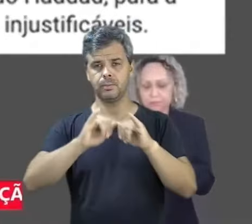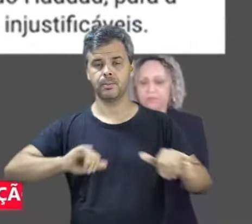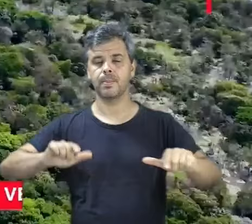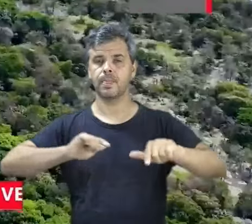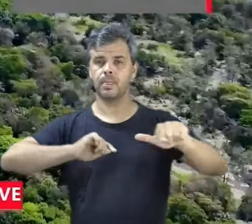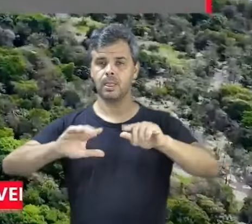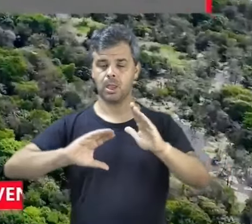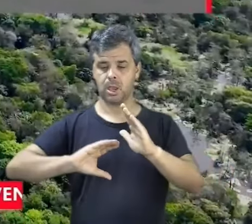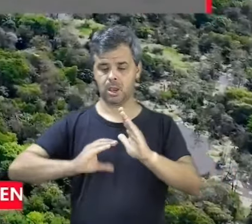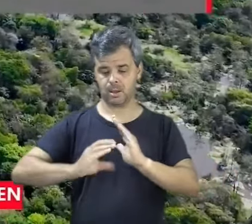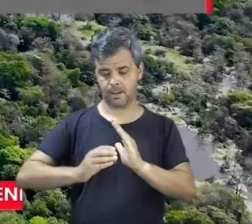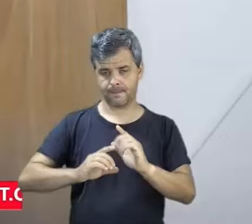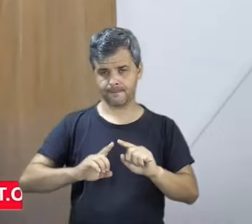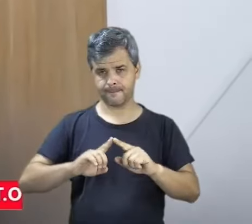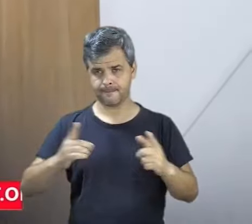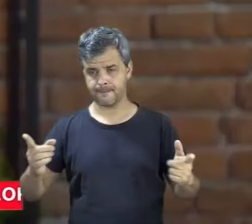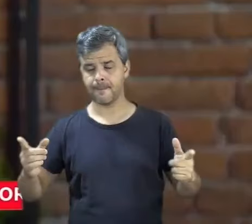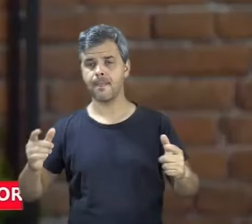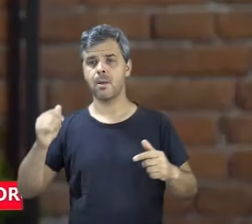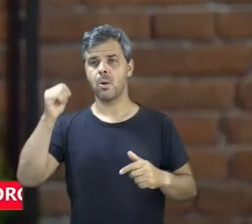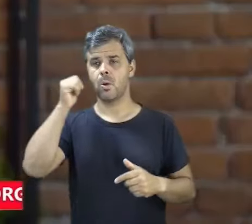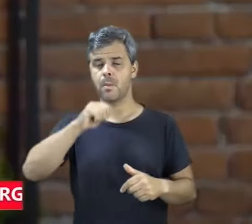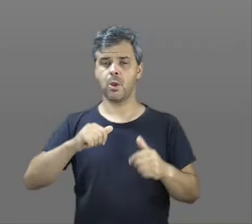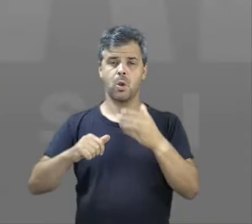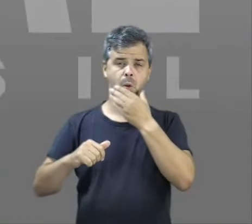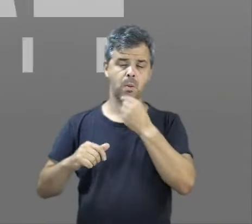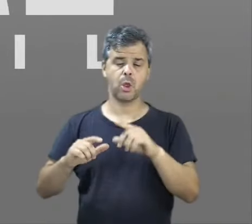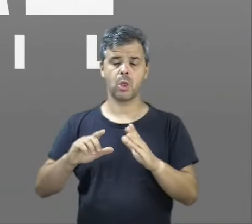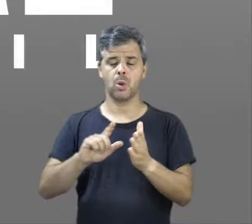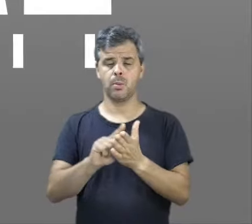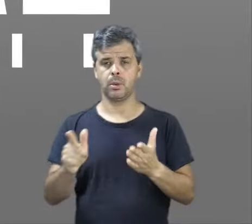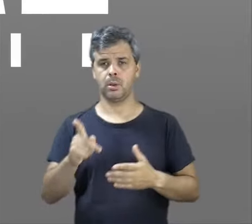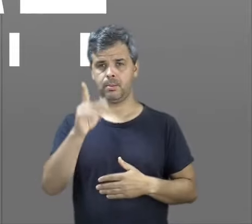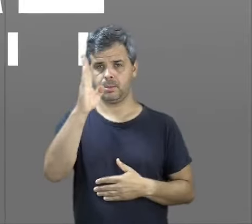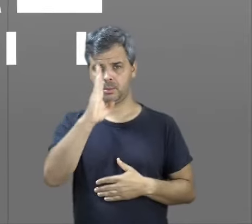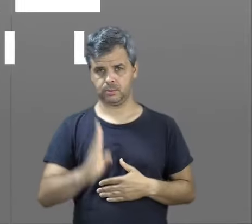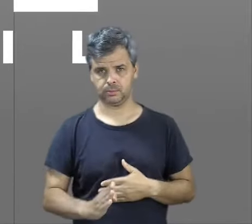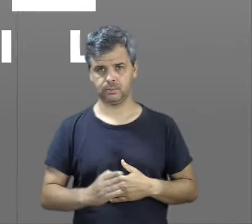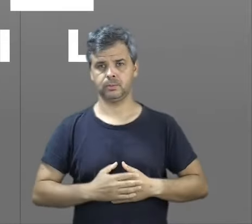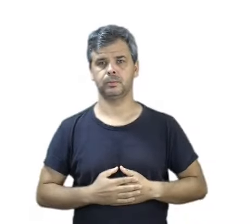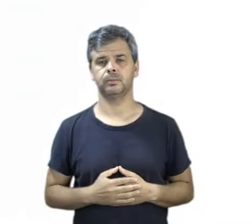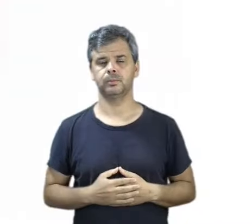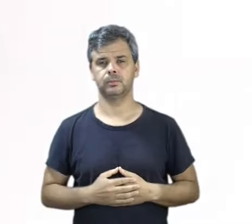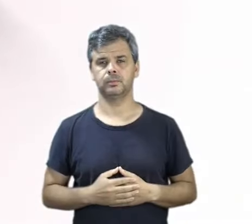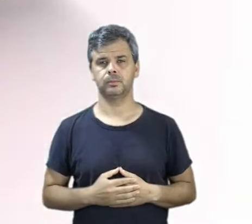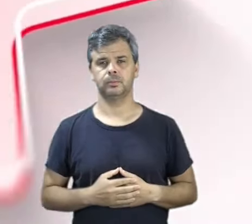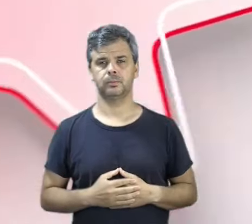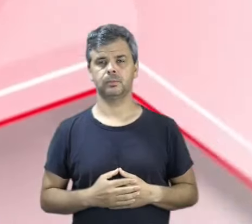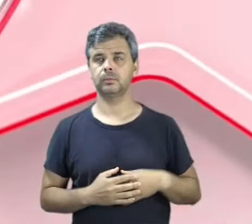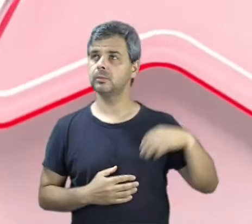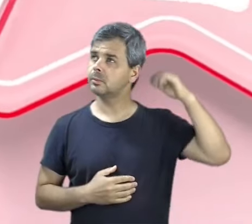no Partido dos Trabalhadores e das Trabalhadoras está no Jornal PT Brasil.